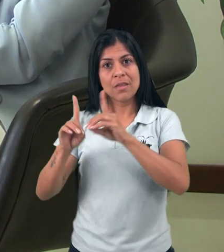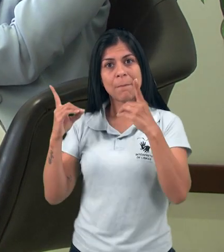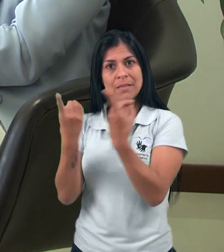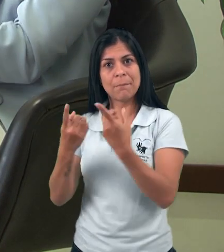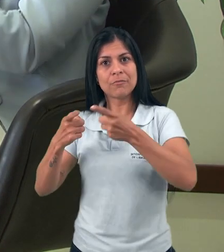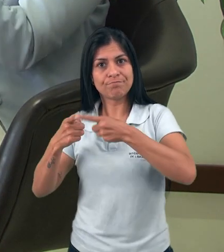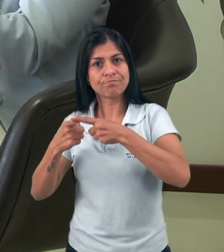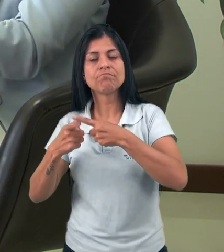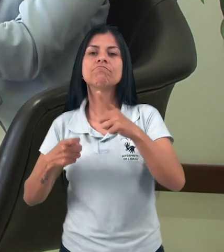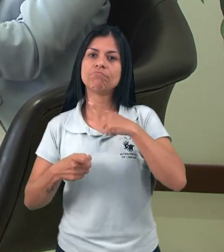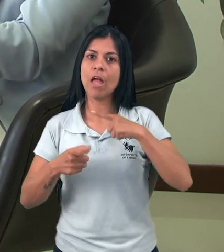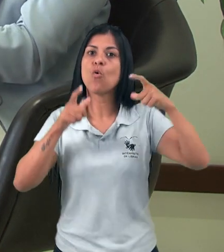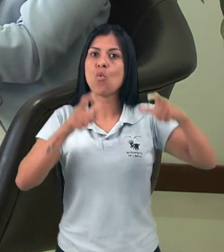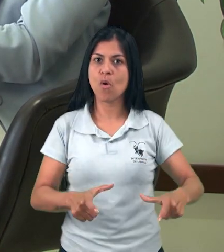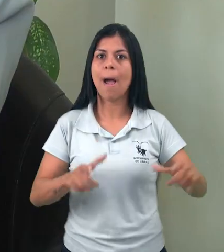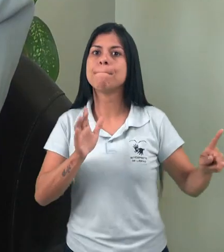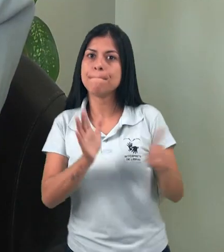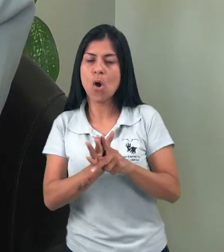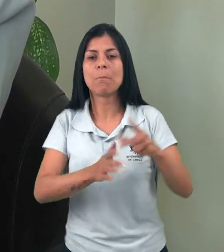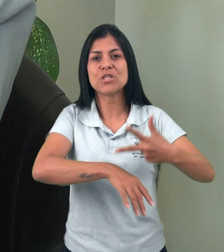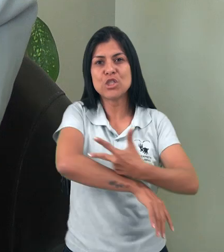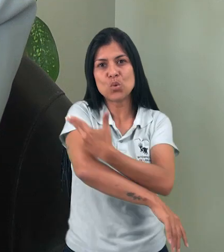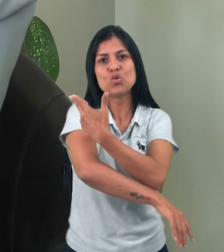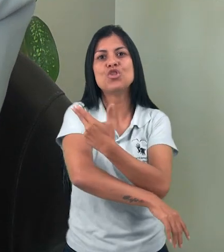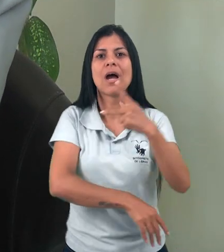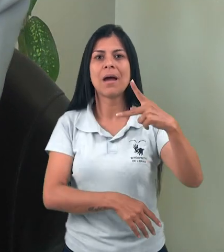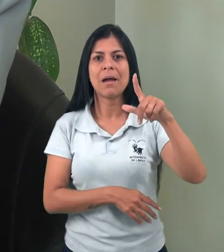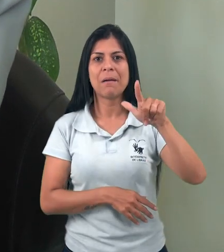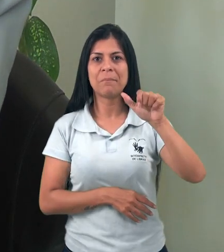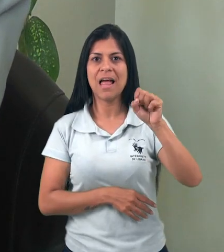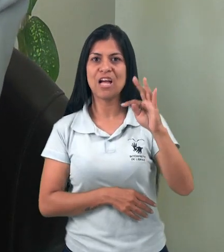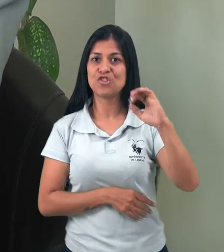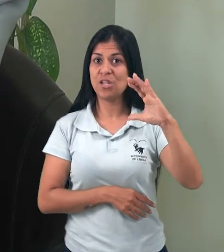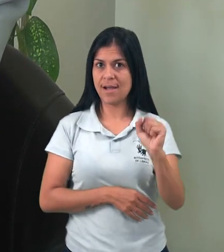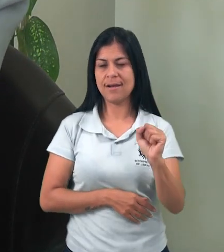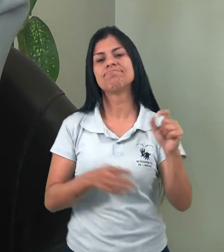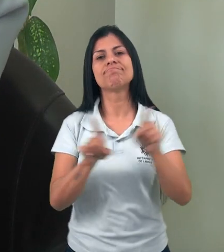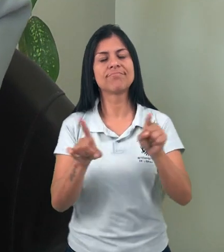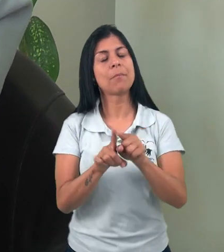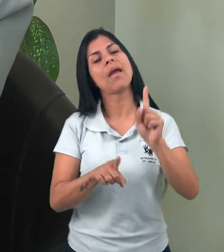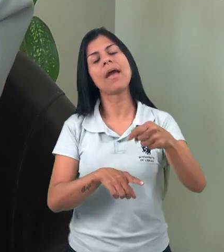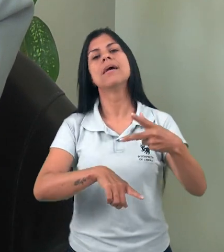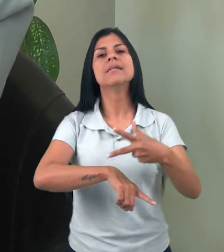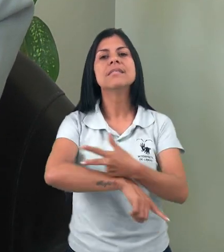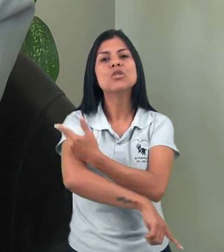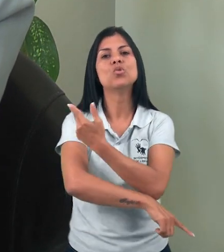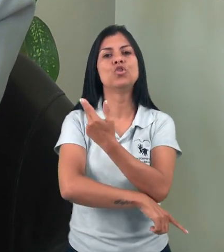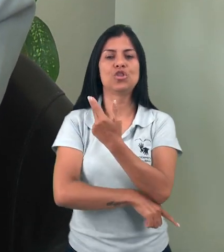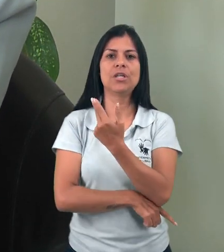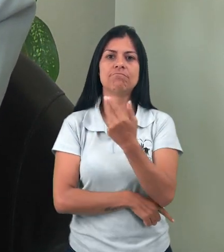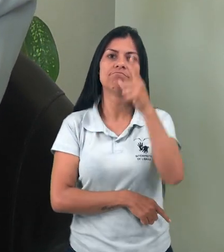do departamento, eu tenho um ambulatório de cirurgia plástica, onde a gente realiza pequenas cirurgias e também tem as cirurgias a nível